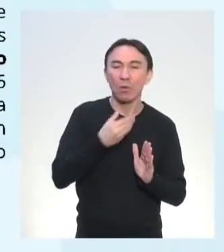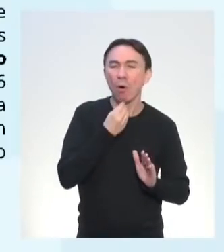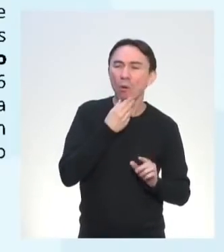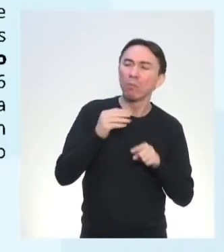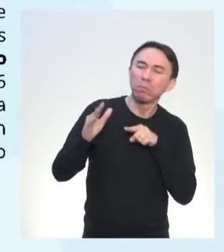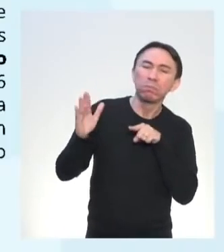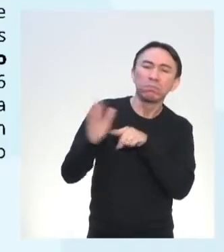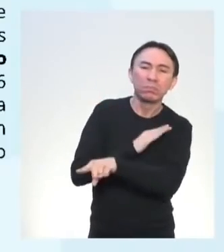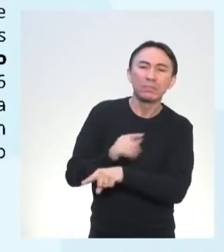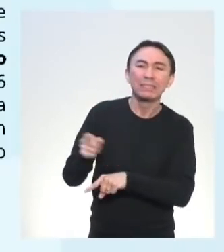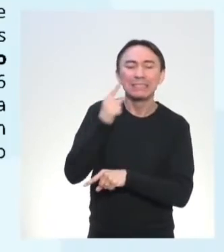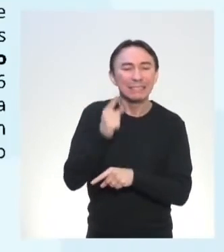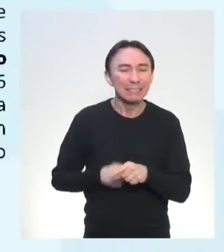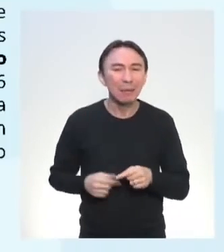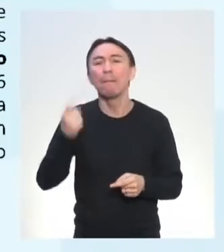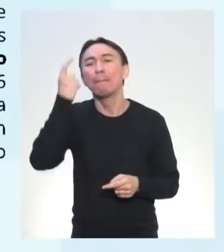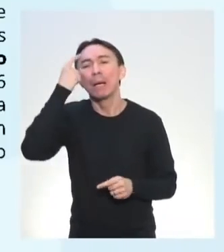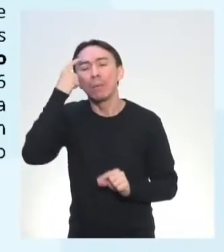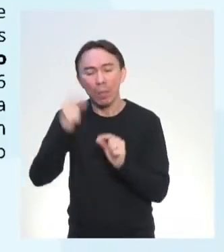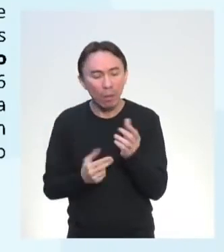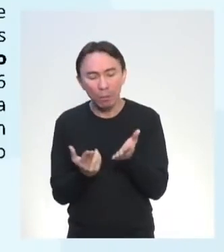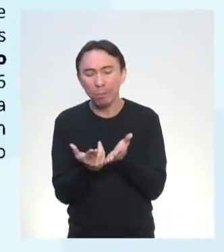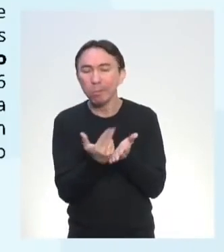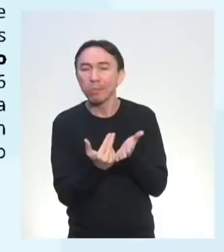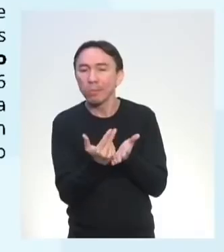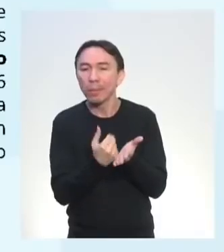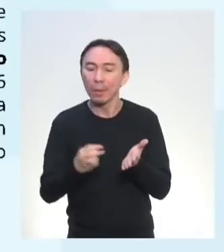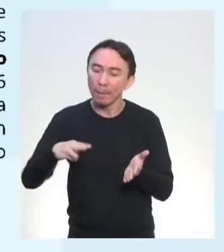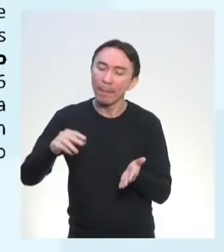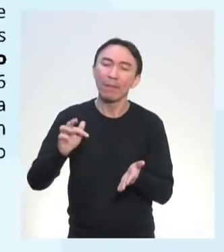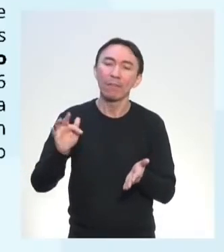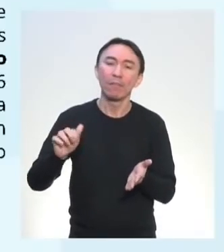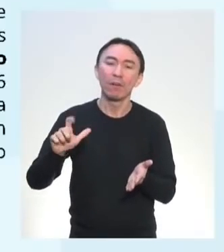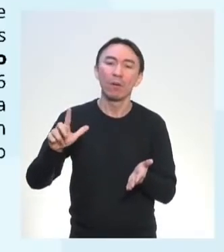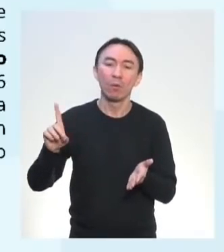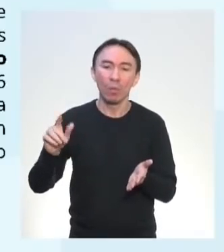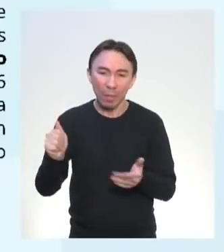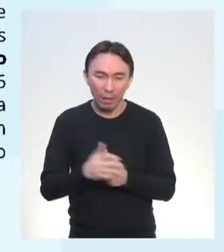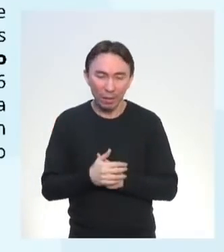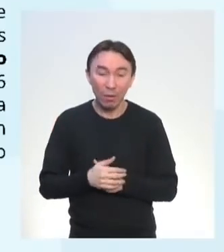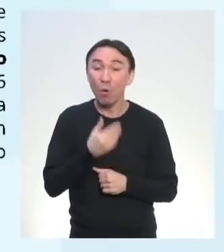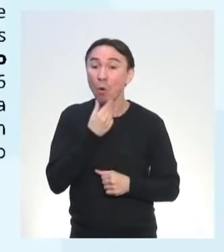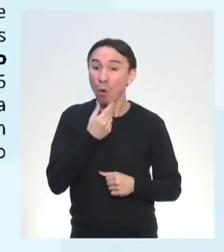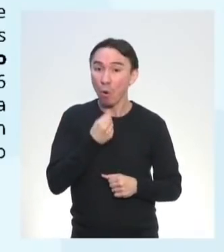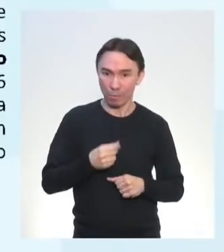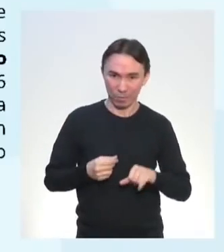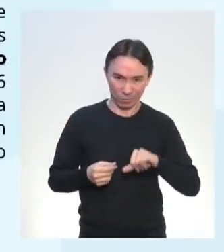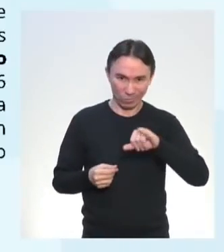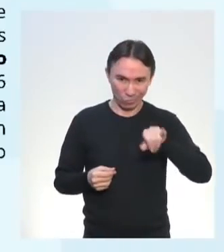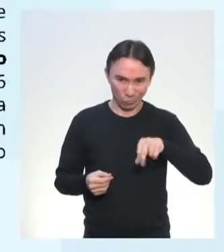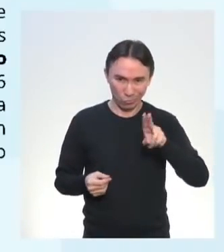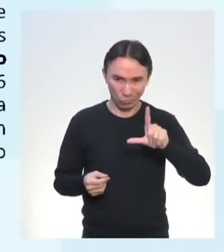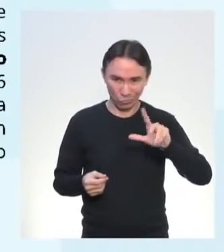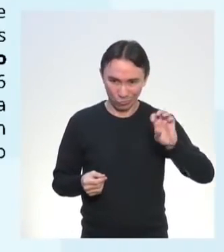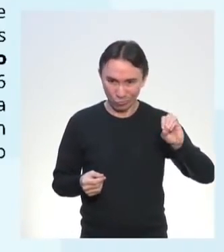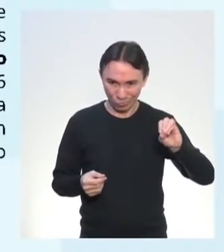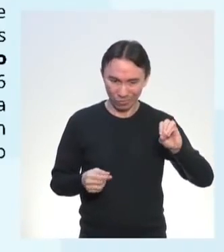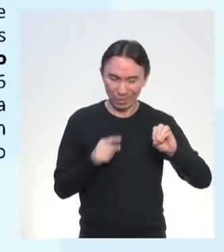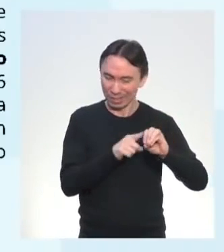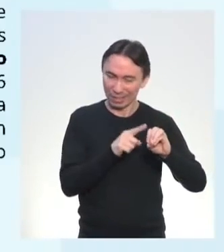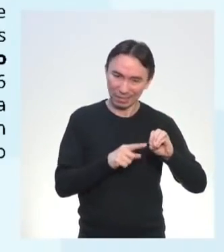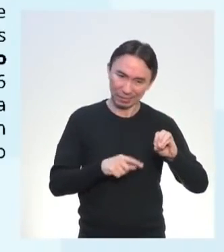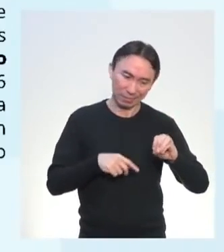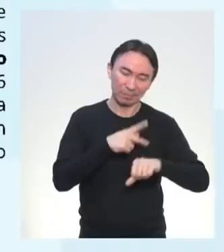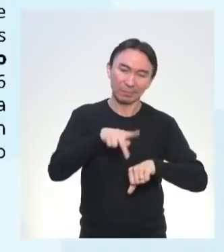que pensava da personagem Mafalda, criada pelo cartunista Quino, o escritor argentino Júlio Cortázar, ou Cortázar,